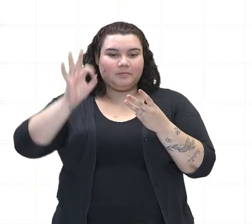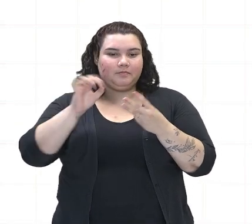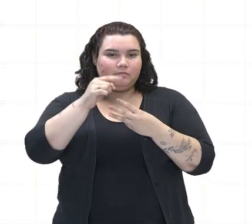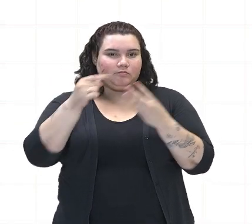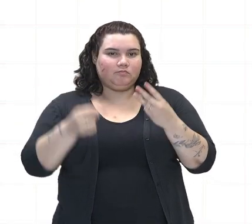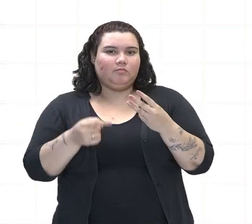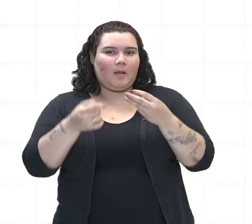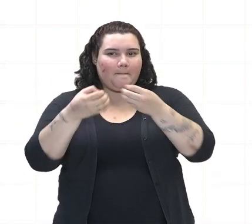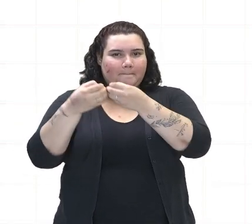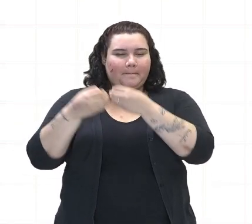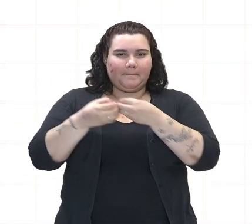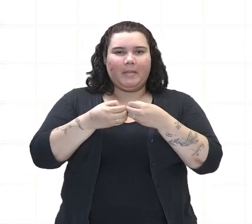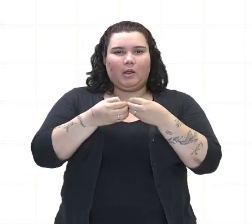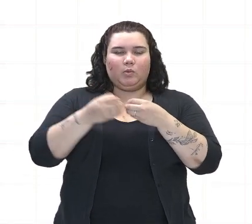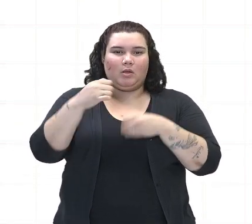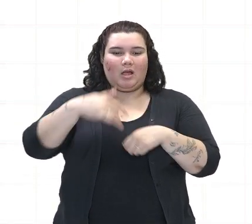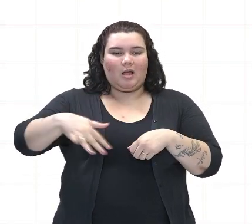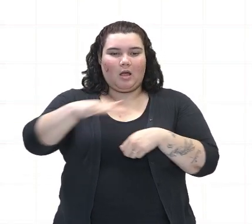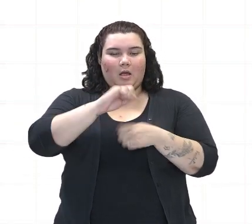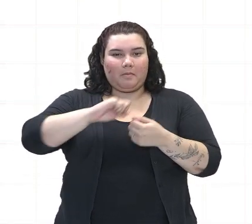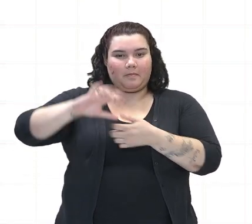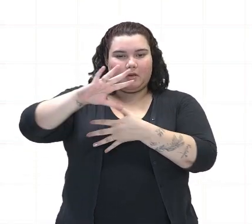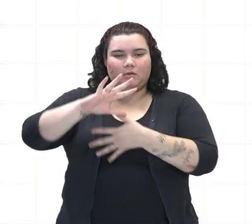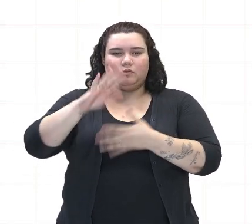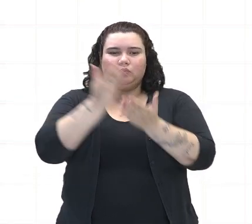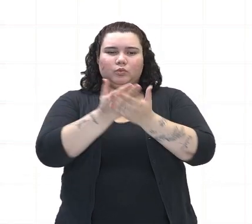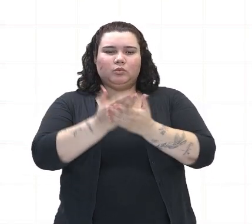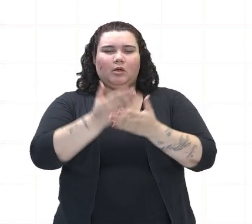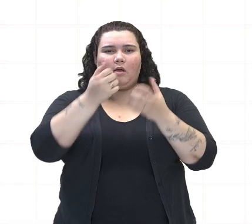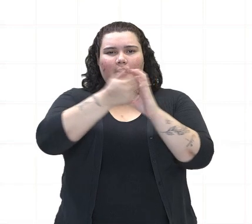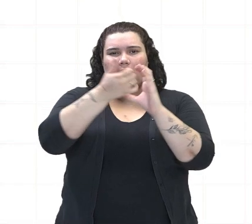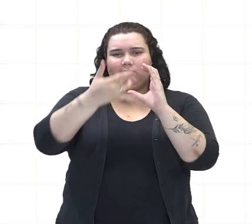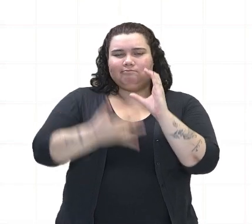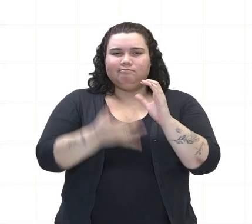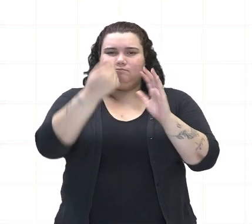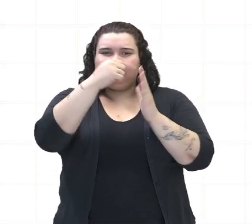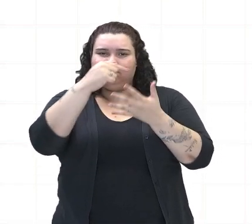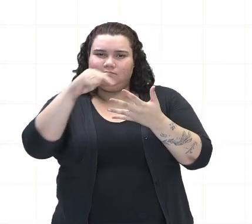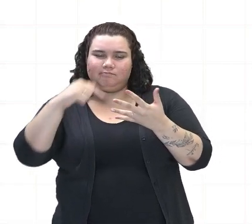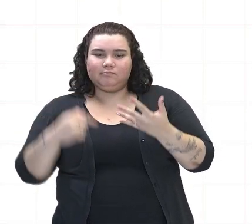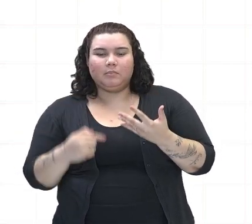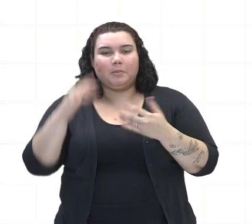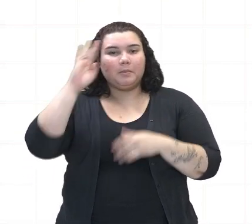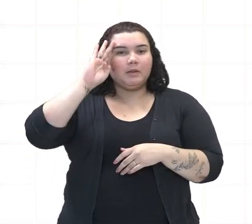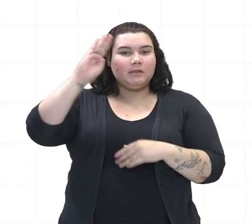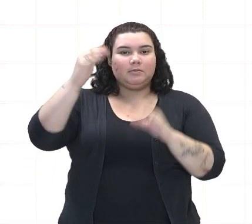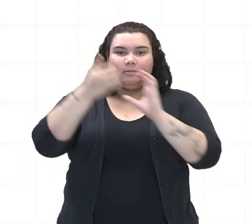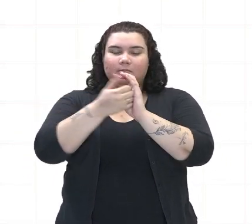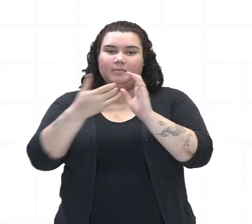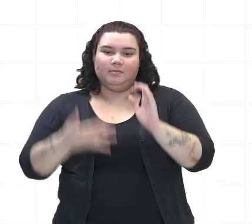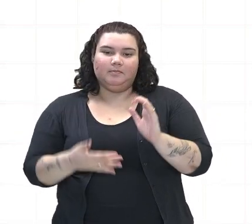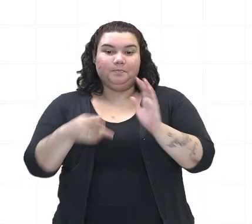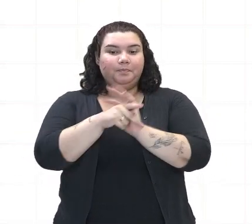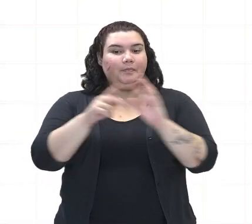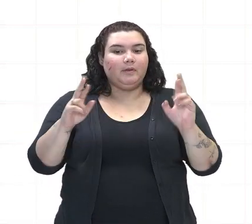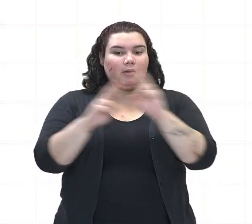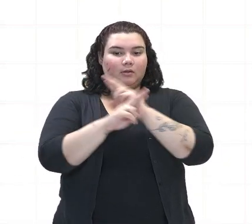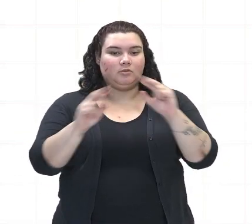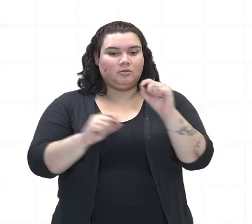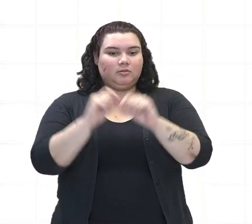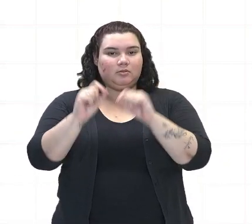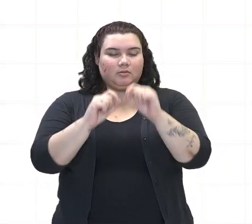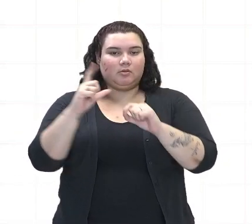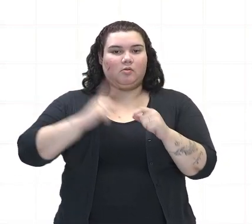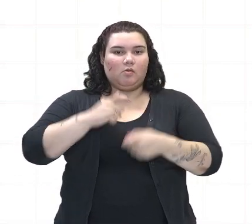tá dentro do continente americano. A gente vai ver algumas características desses países, principalmente características relacionadas à